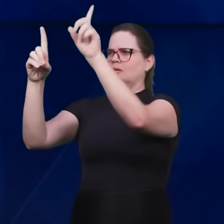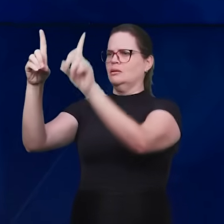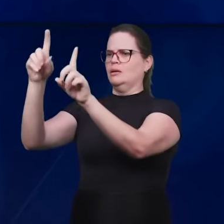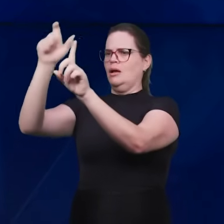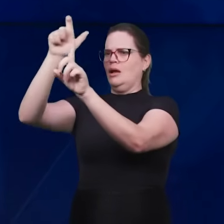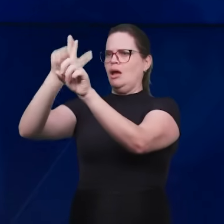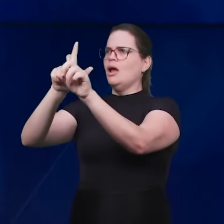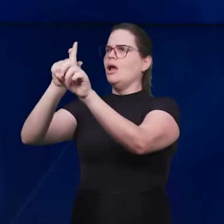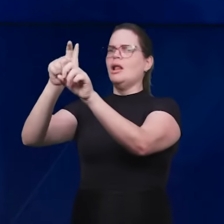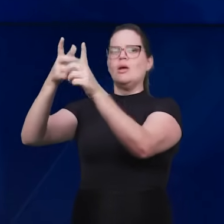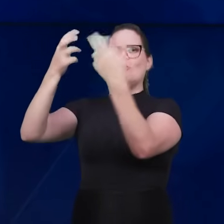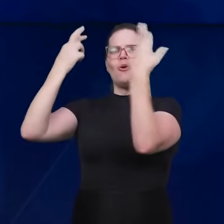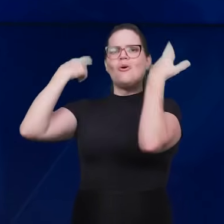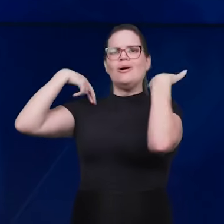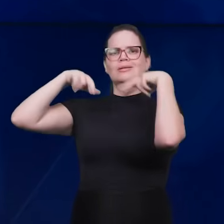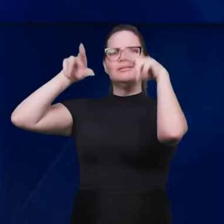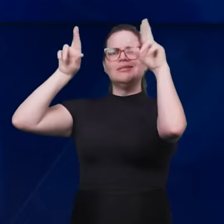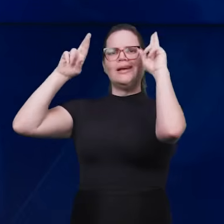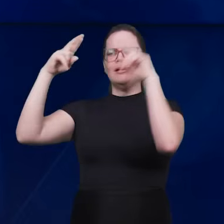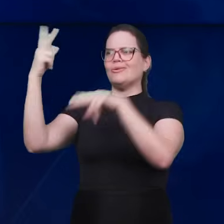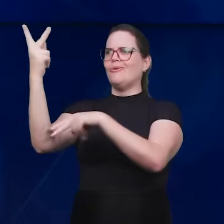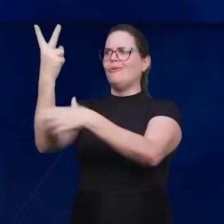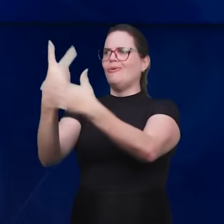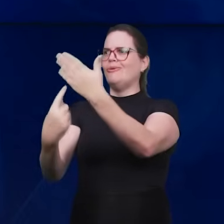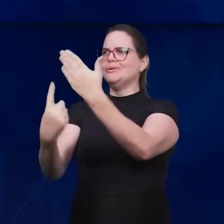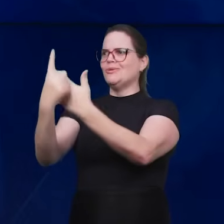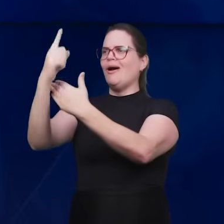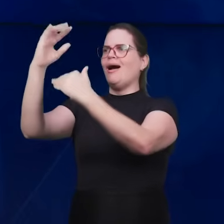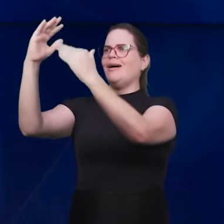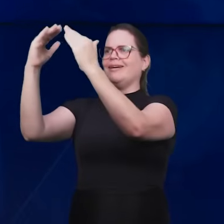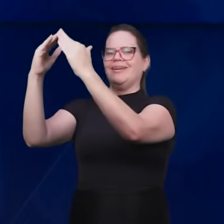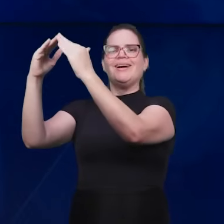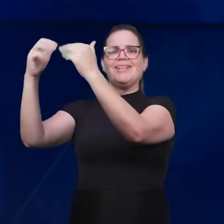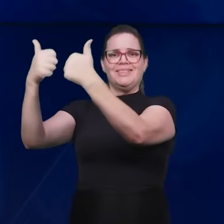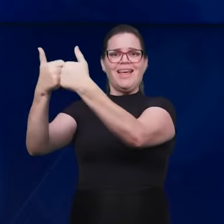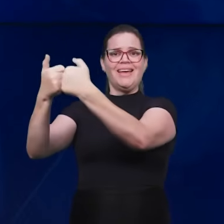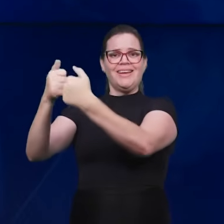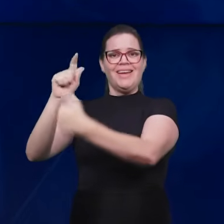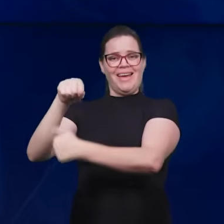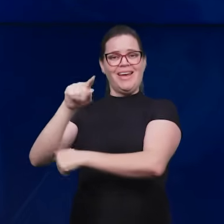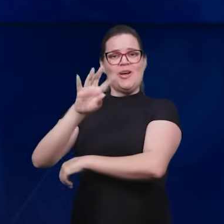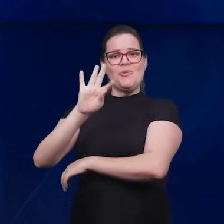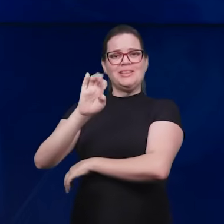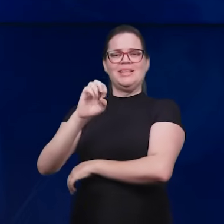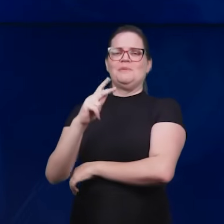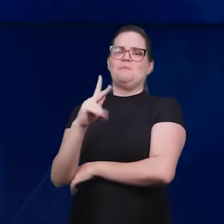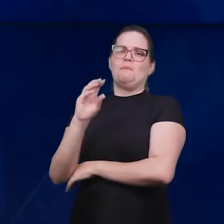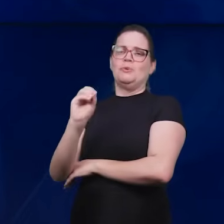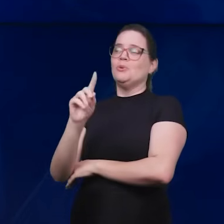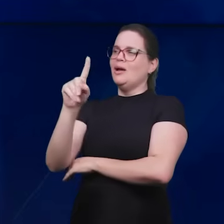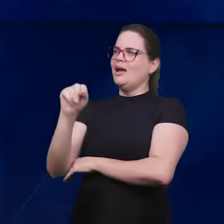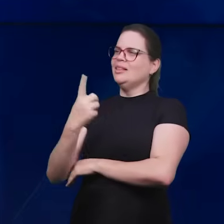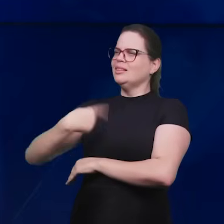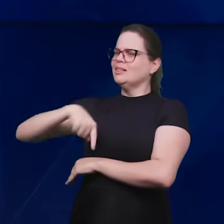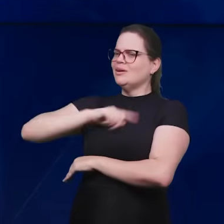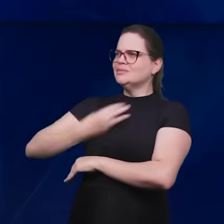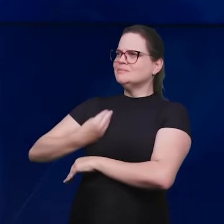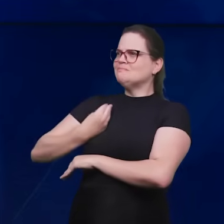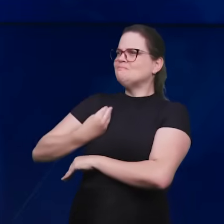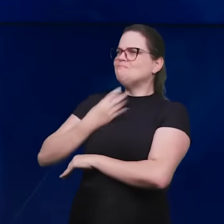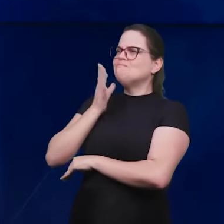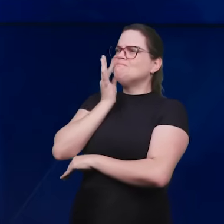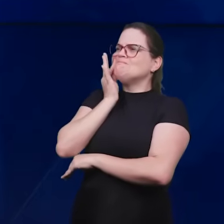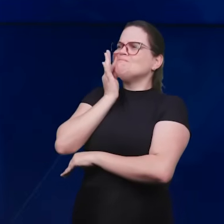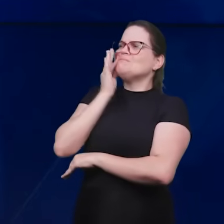o templo. O templo que vamos estar é porque nós vamos estar dentro da presença gloriosa, plena do Senhor,